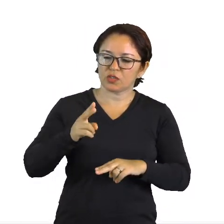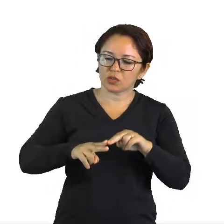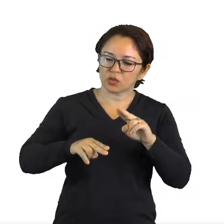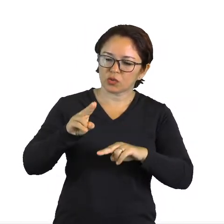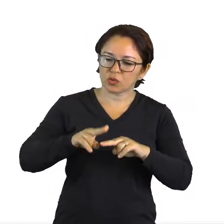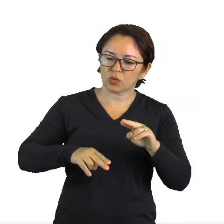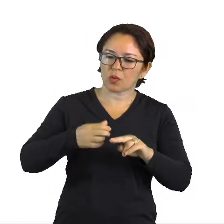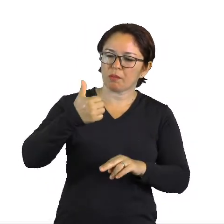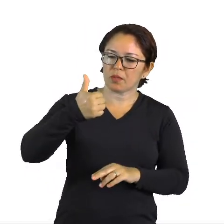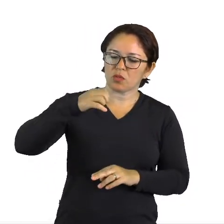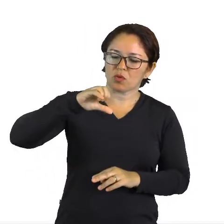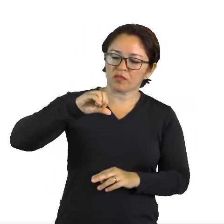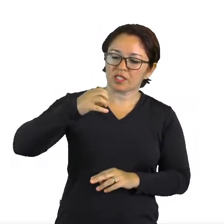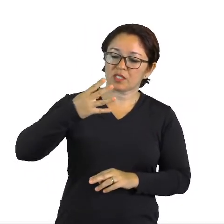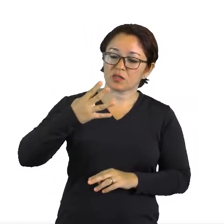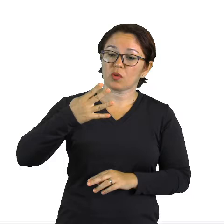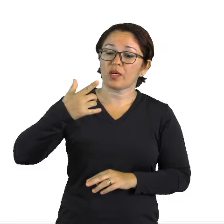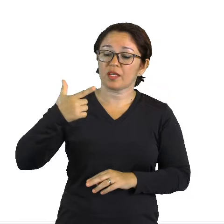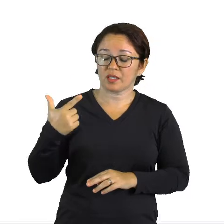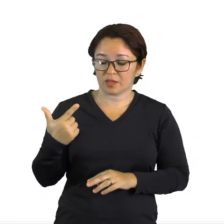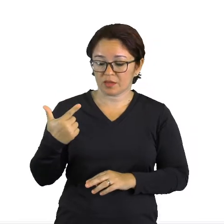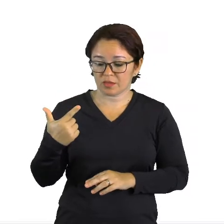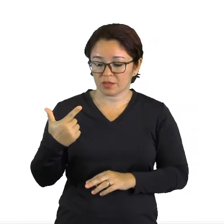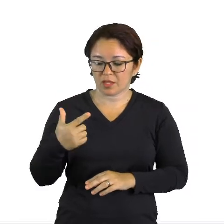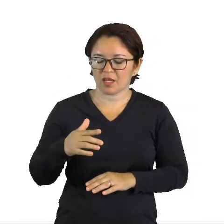1942. Fiquei alguns dias sem